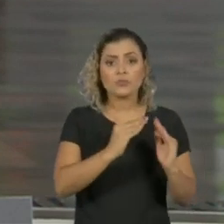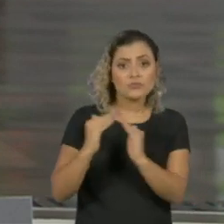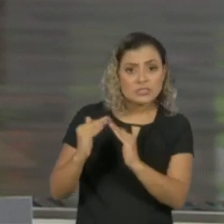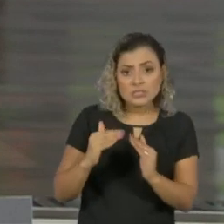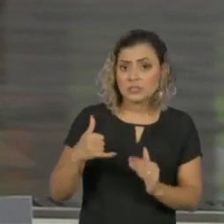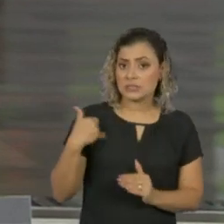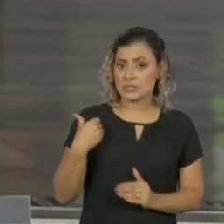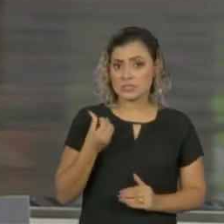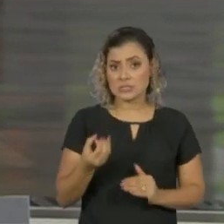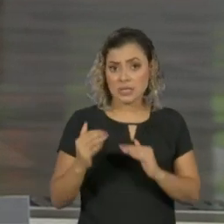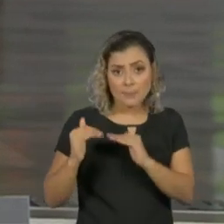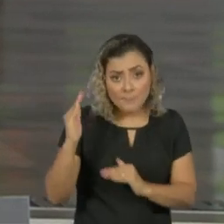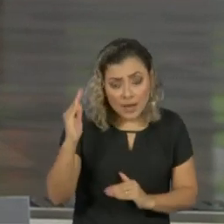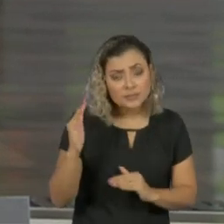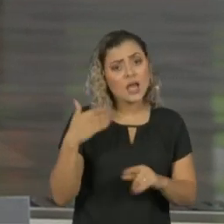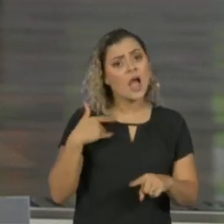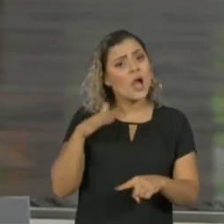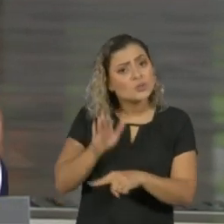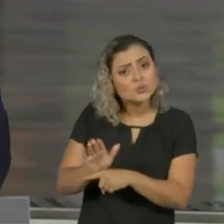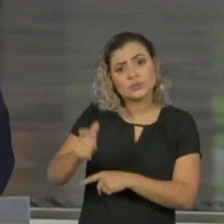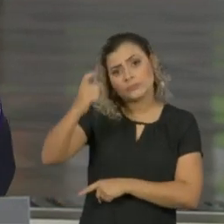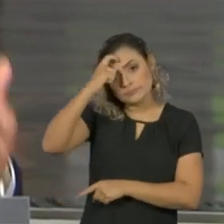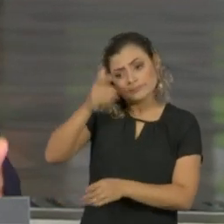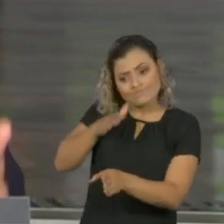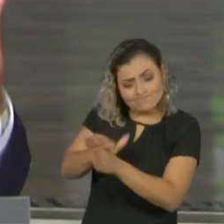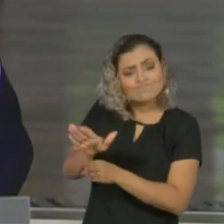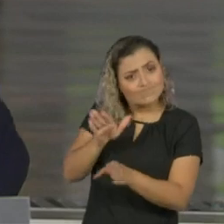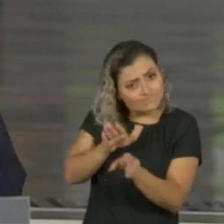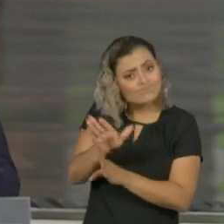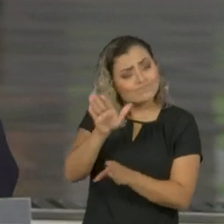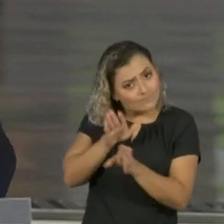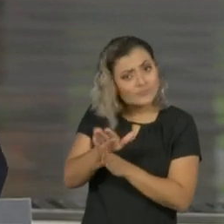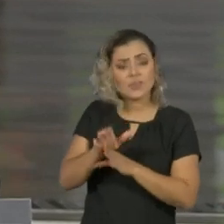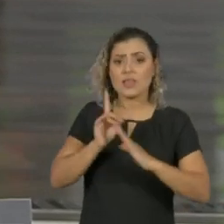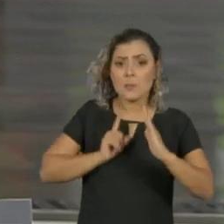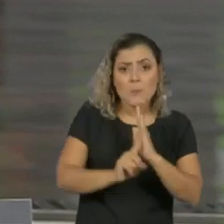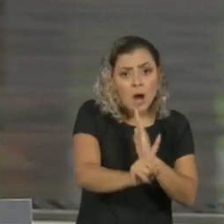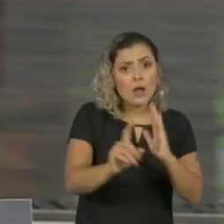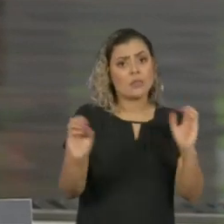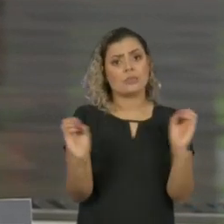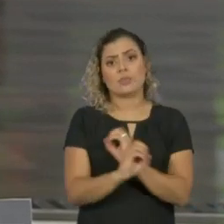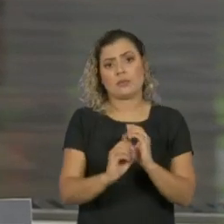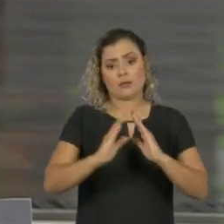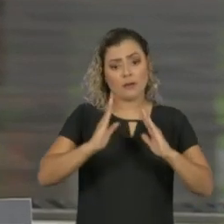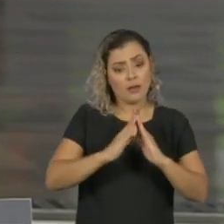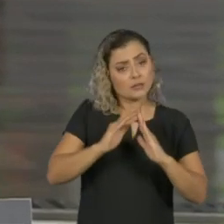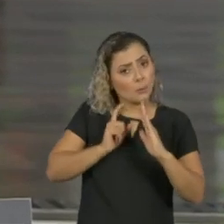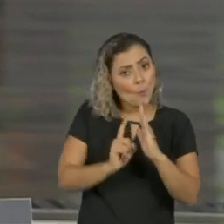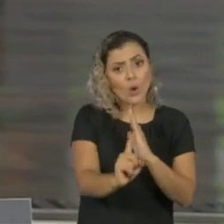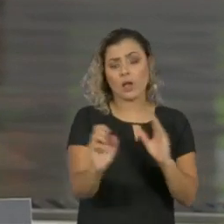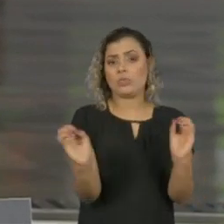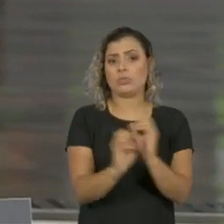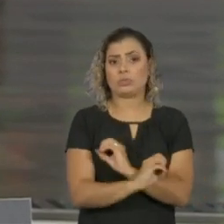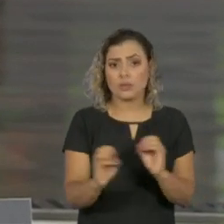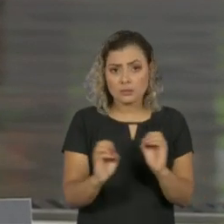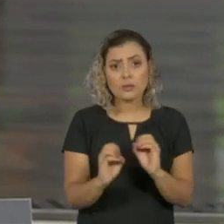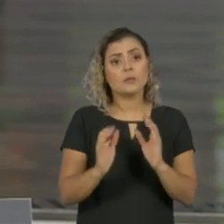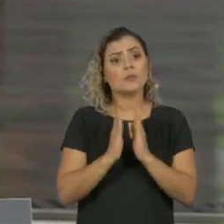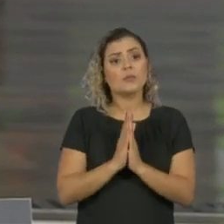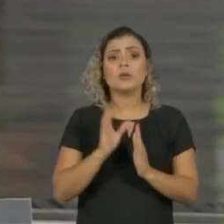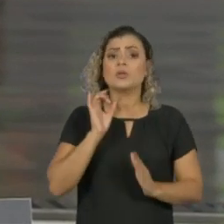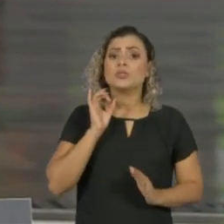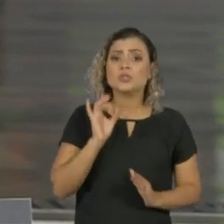mais de 60 anos, ajude a conscientizá-lo a não sair de casa, em hipótese alguma, só em